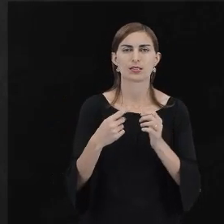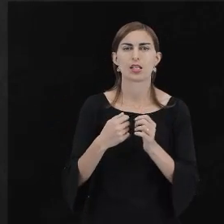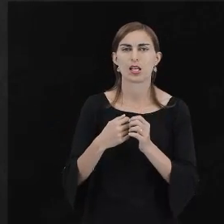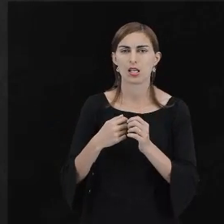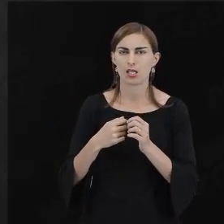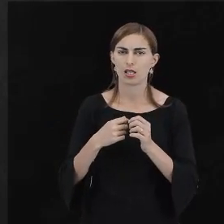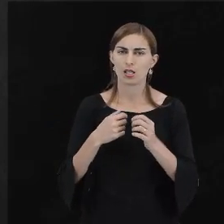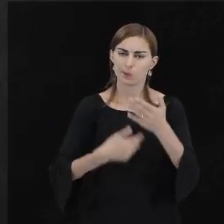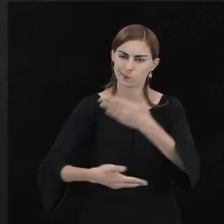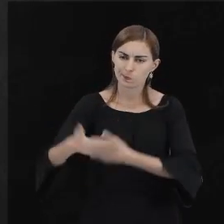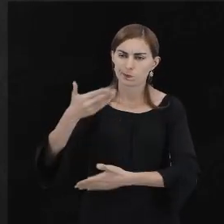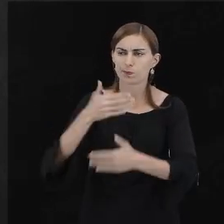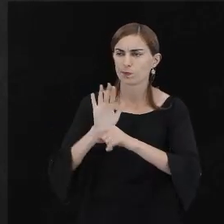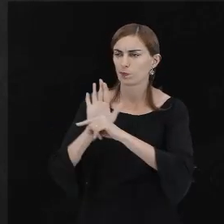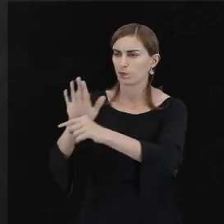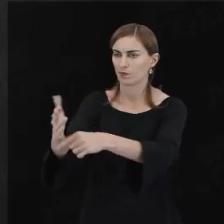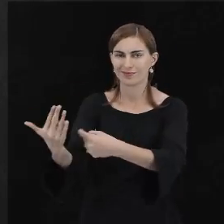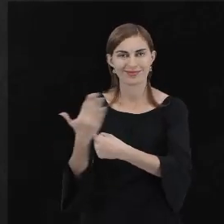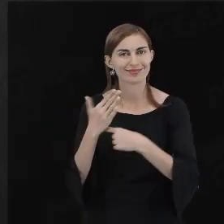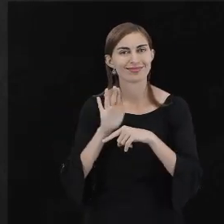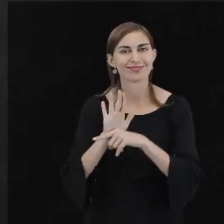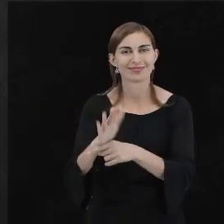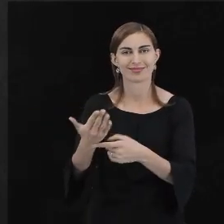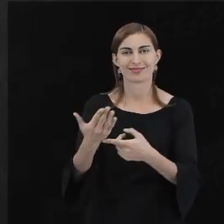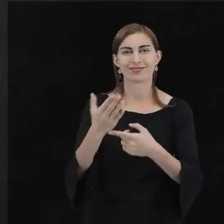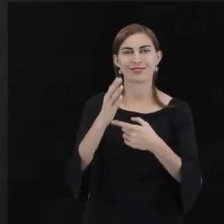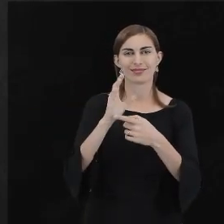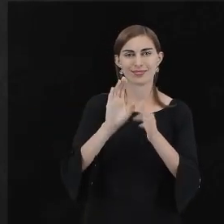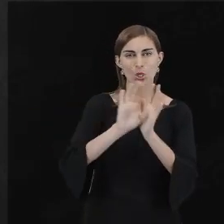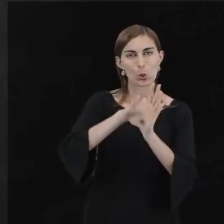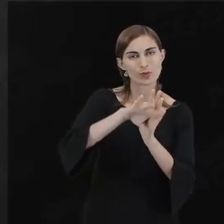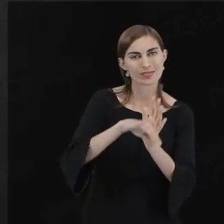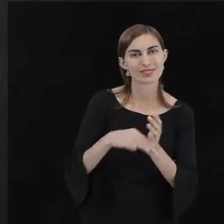políticas educacionais, mas é também pensar